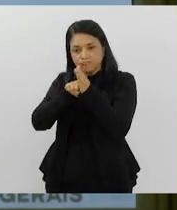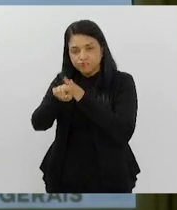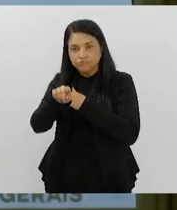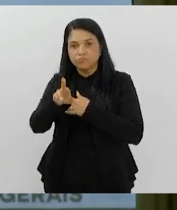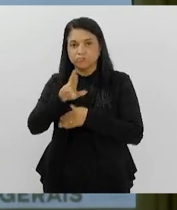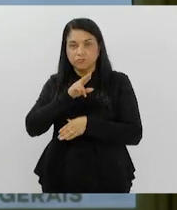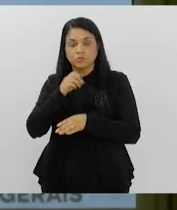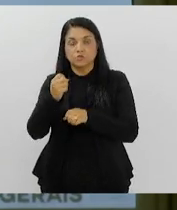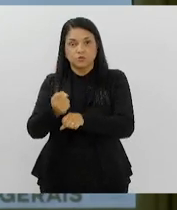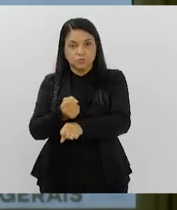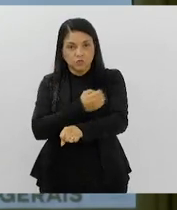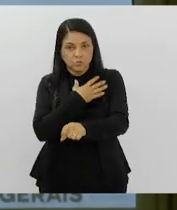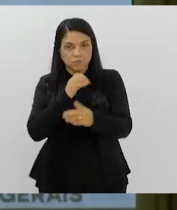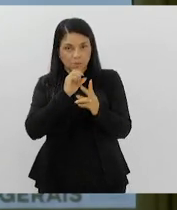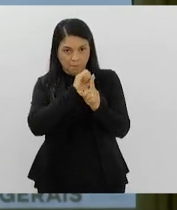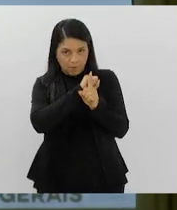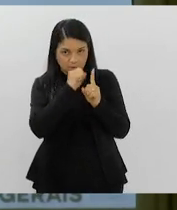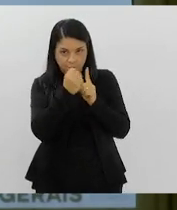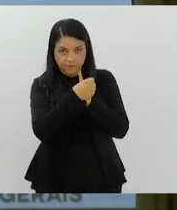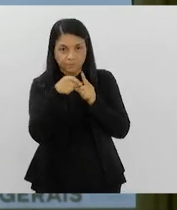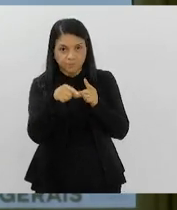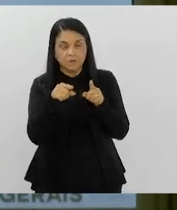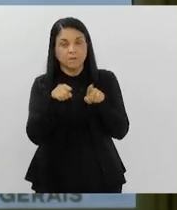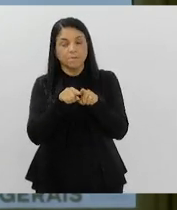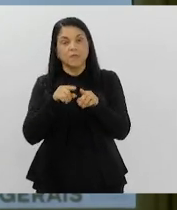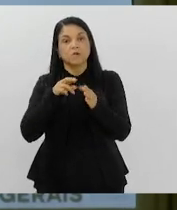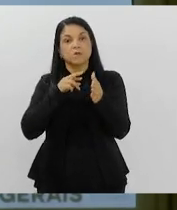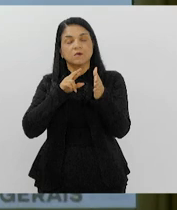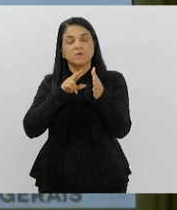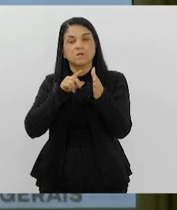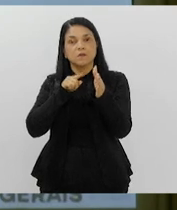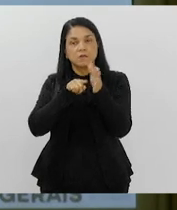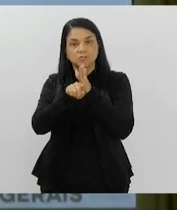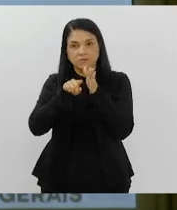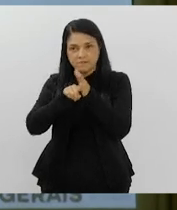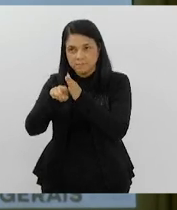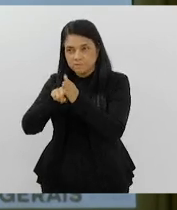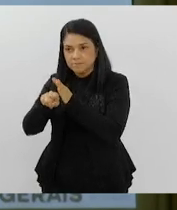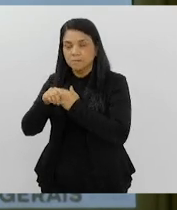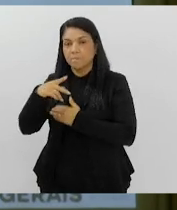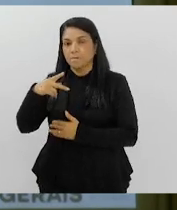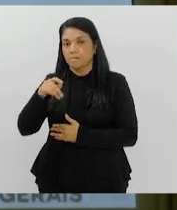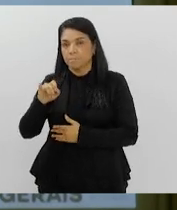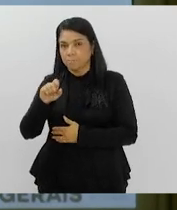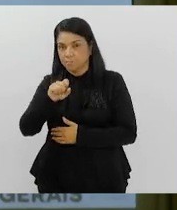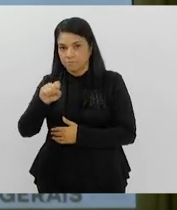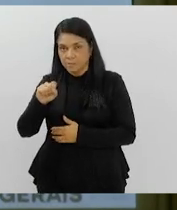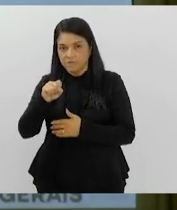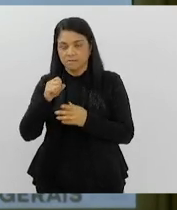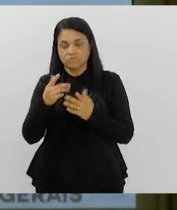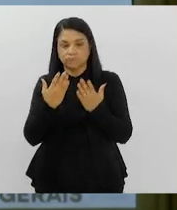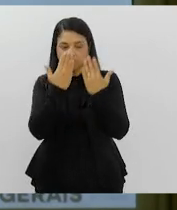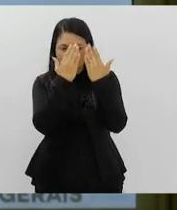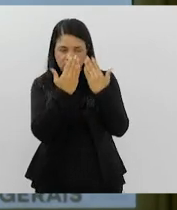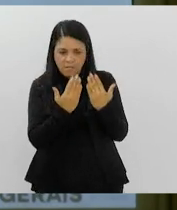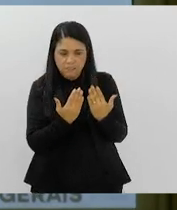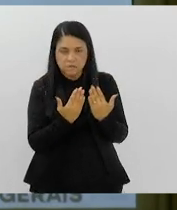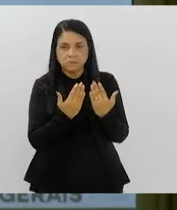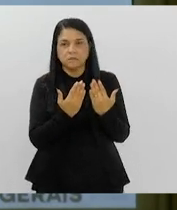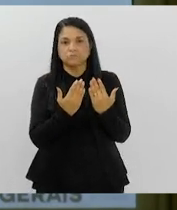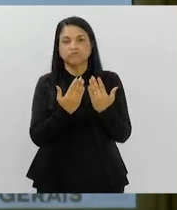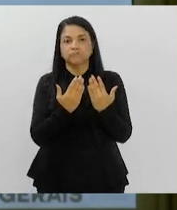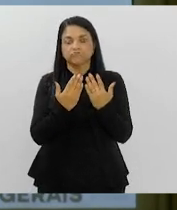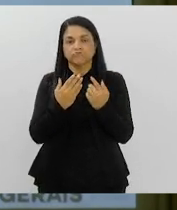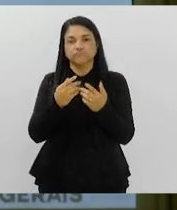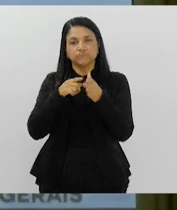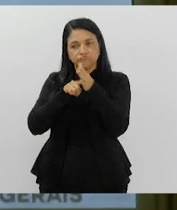estruturado através do questionário do PISA. E chegamos até a análise desses questionários. E estamos agora exatamente